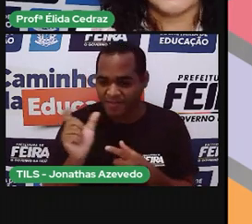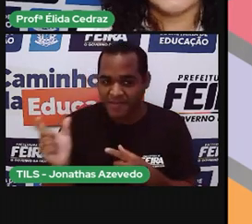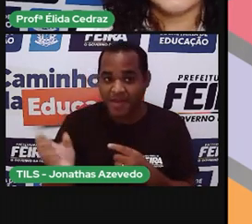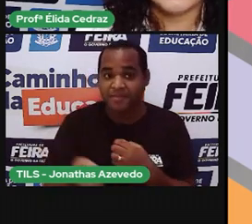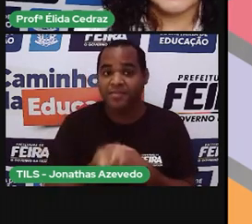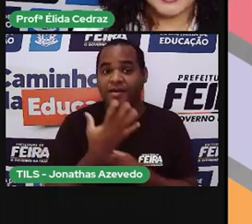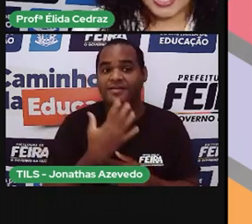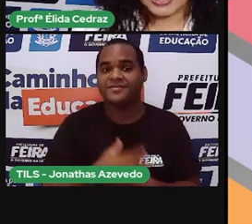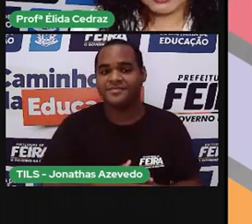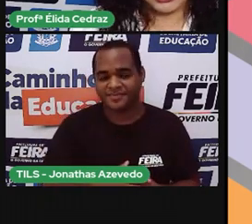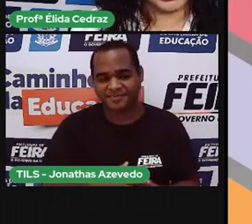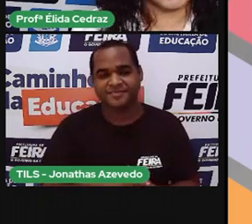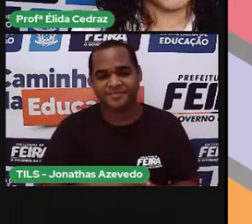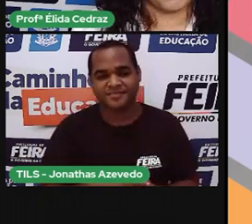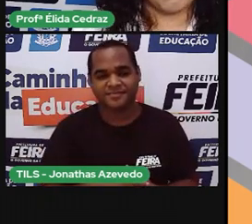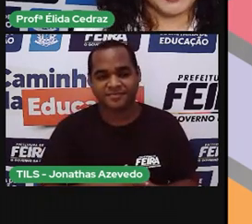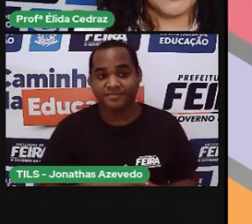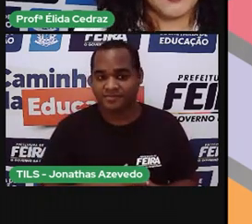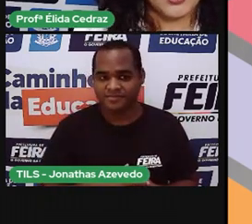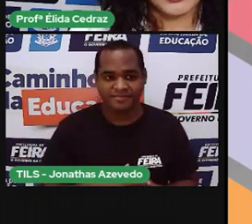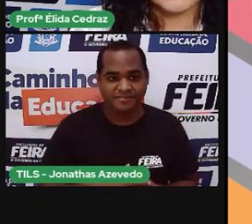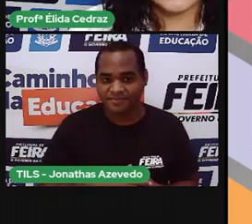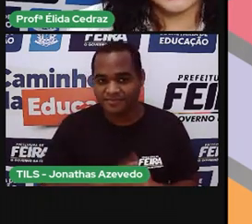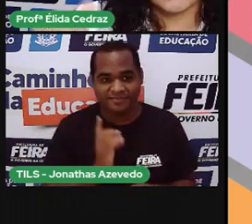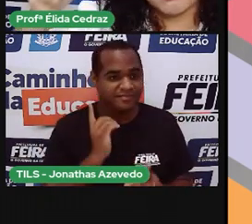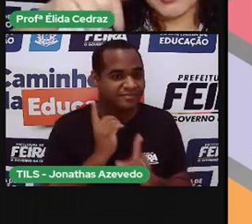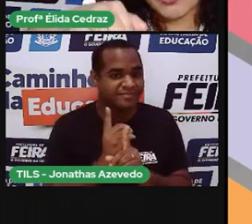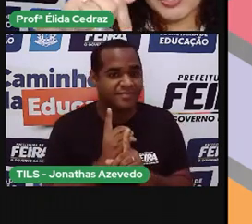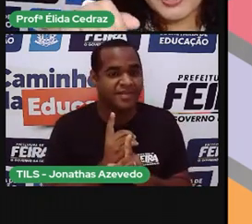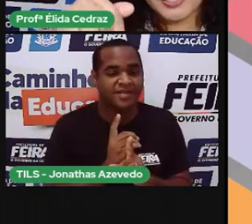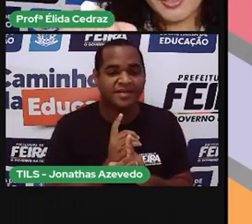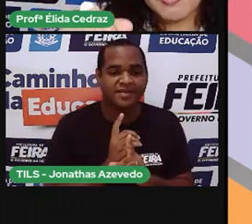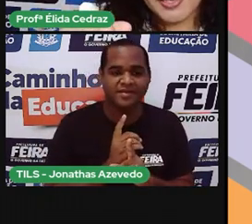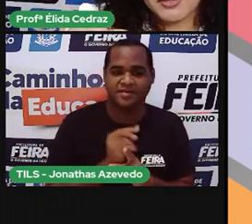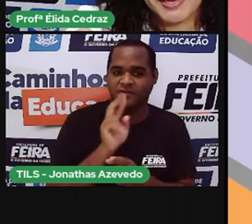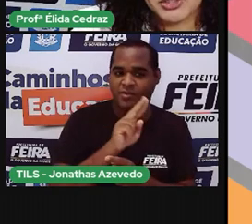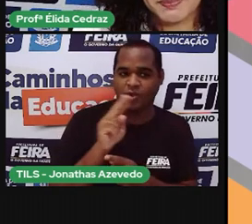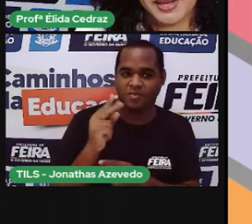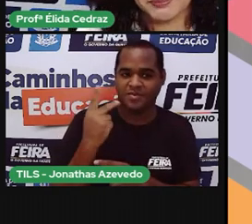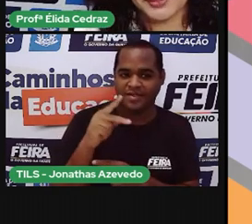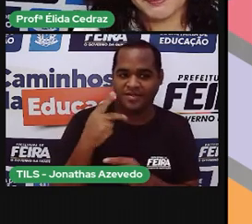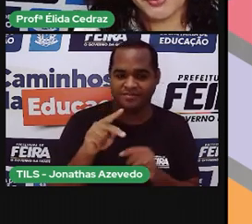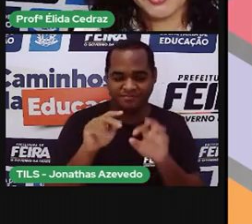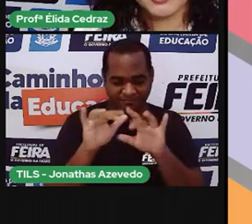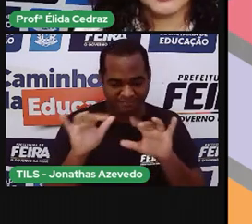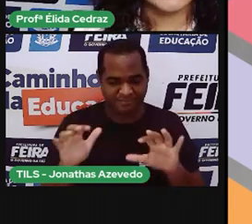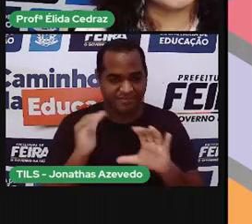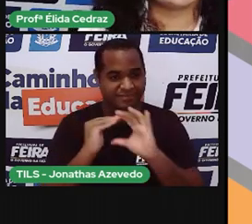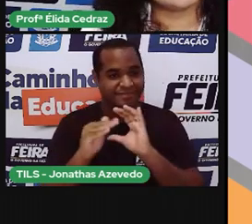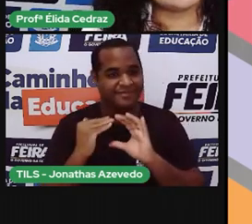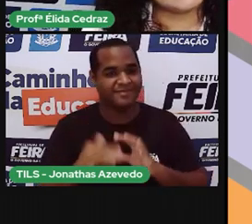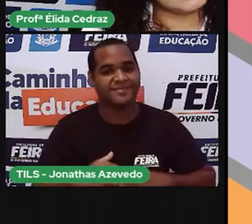secreta. E aí, descobriu? Se descobriu, escreve aí no bate-papo, tá bom?